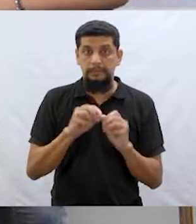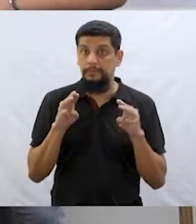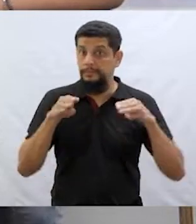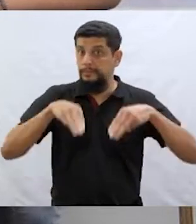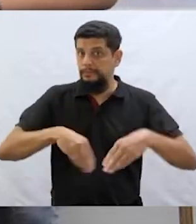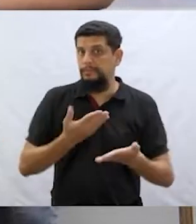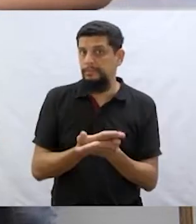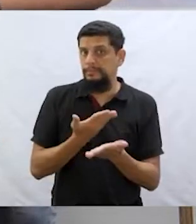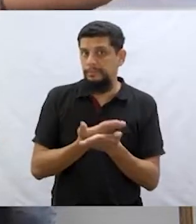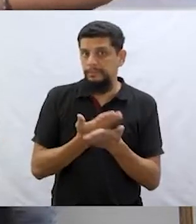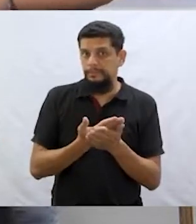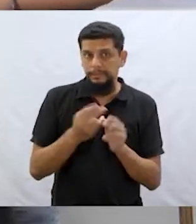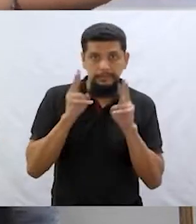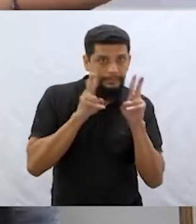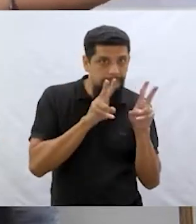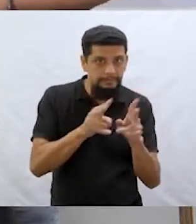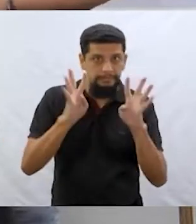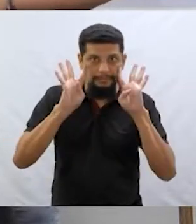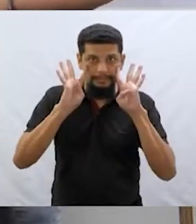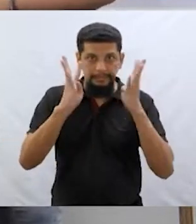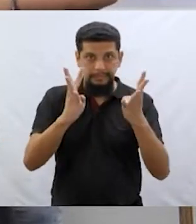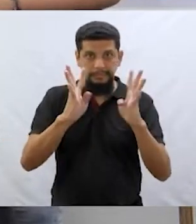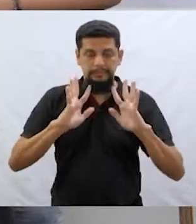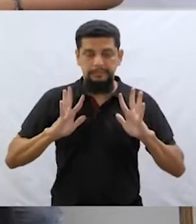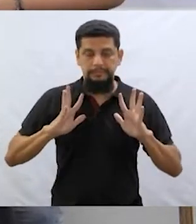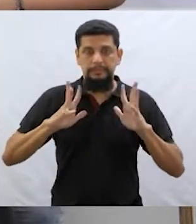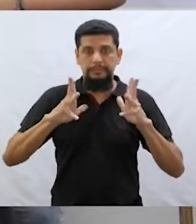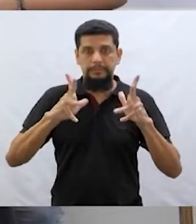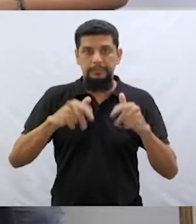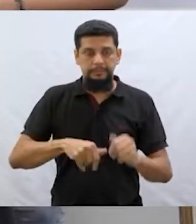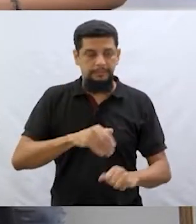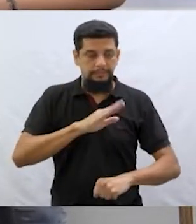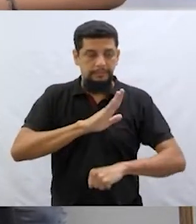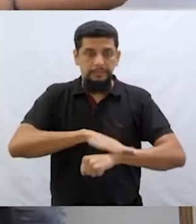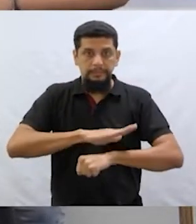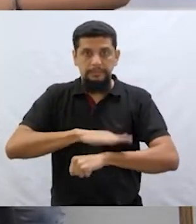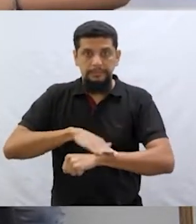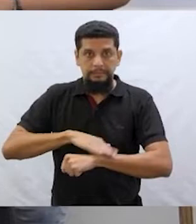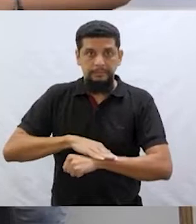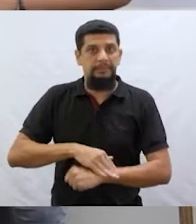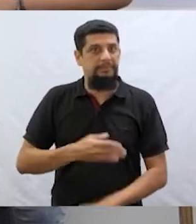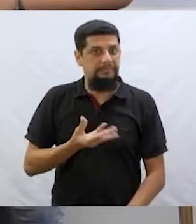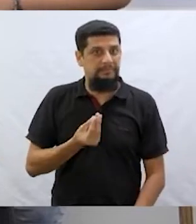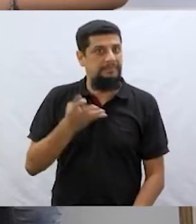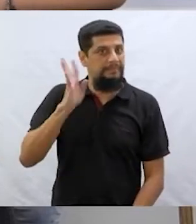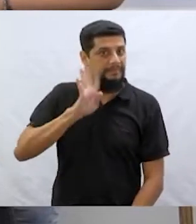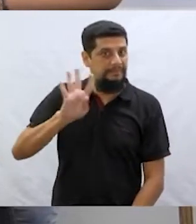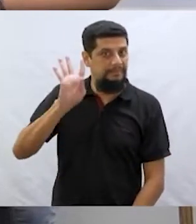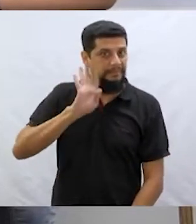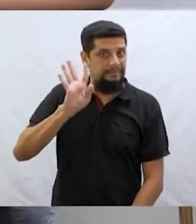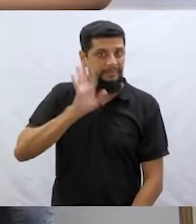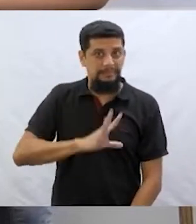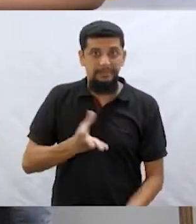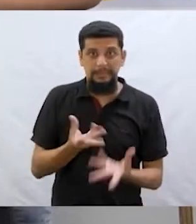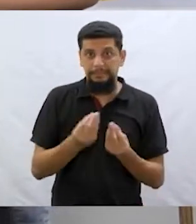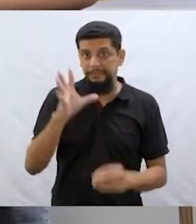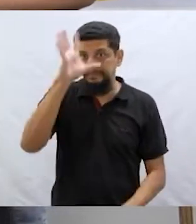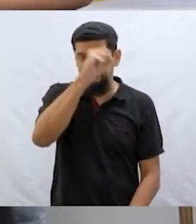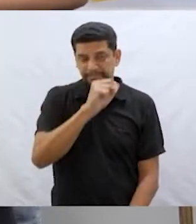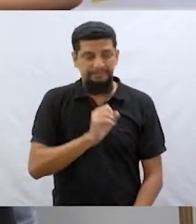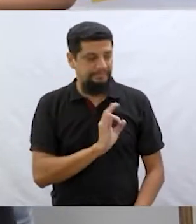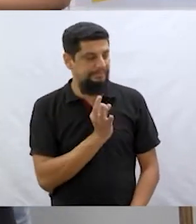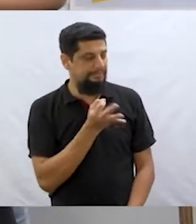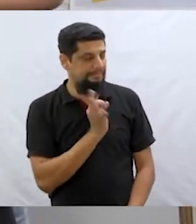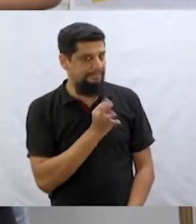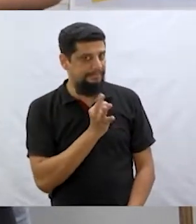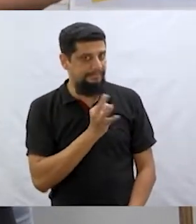no finalzinho da aula. Tá? Então, fiquem bem atentos em todos os momentos que vai ser bem legal e de muito